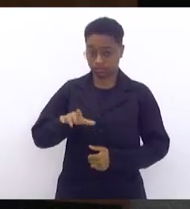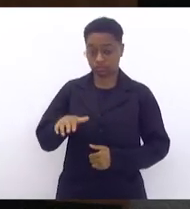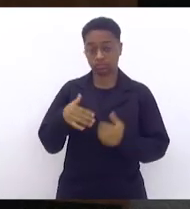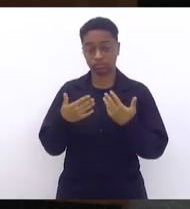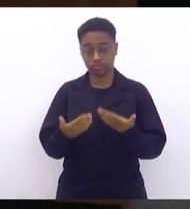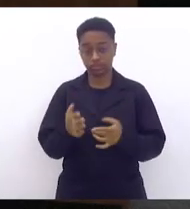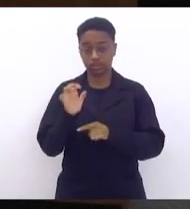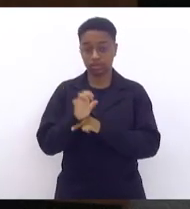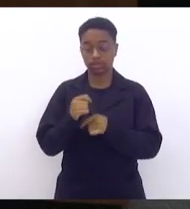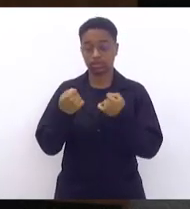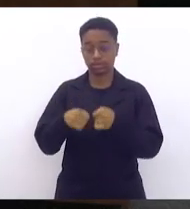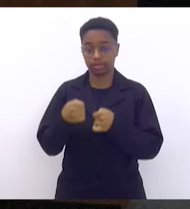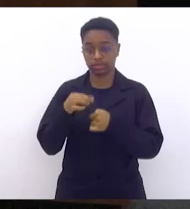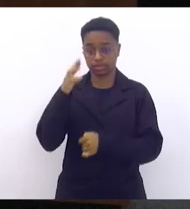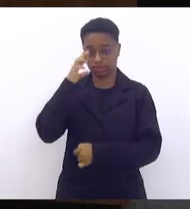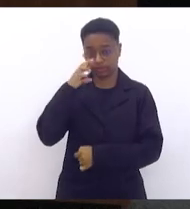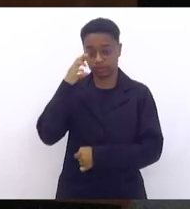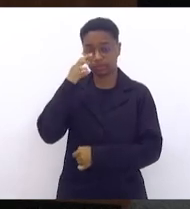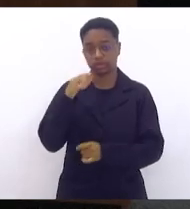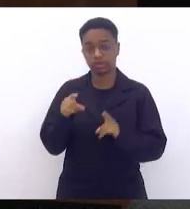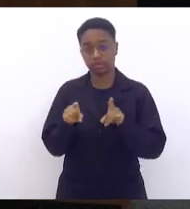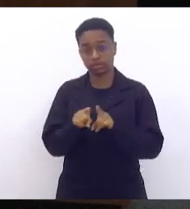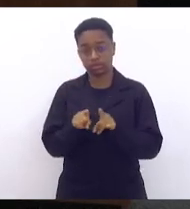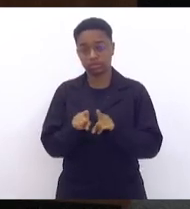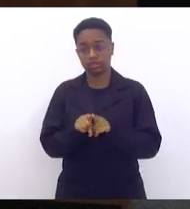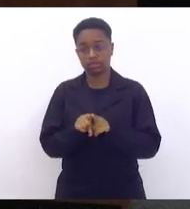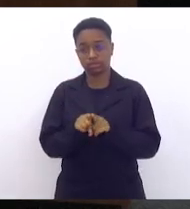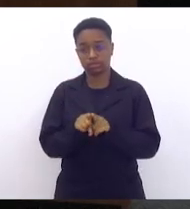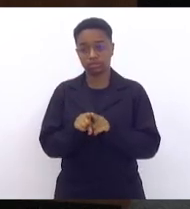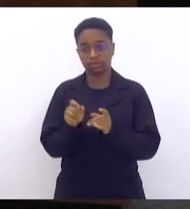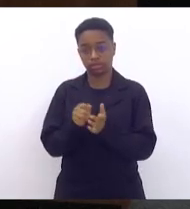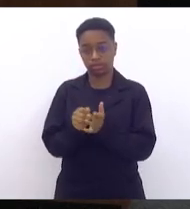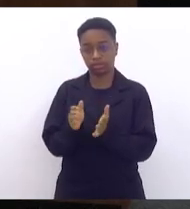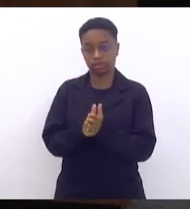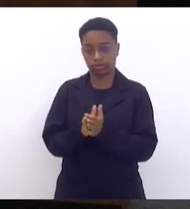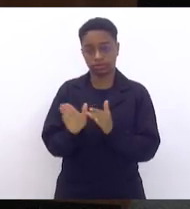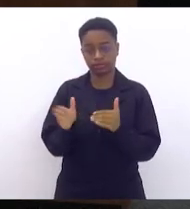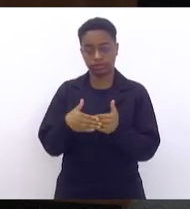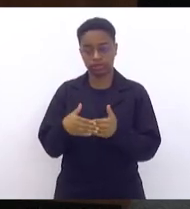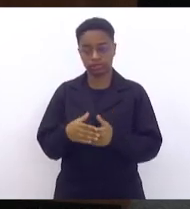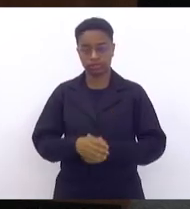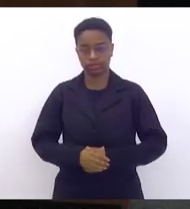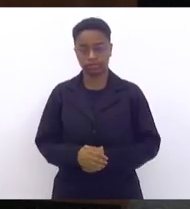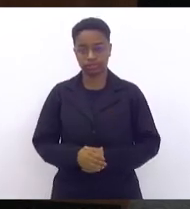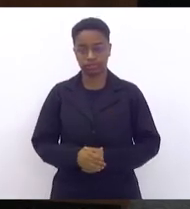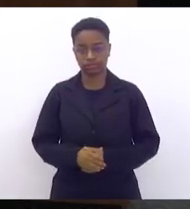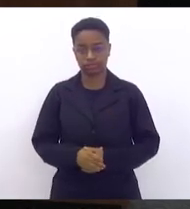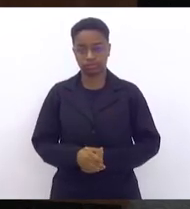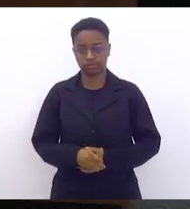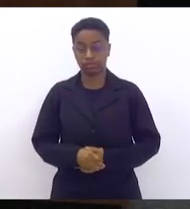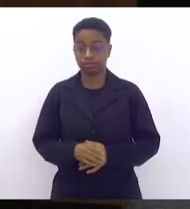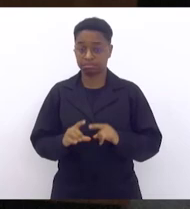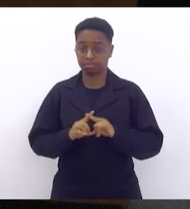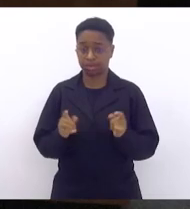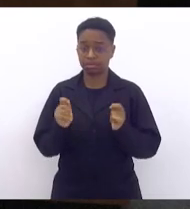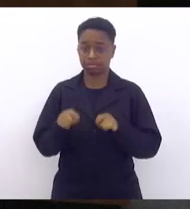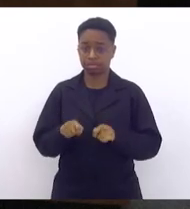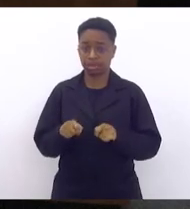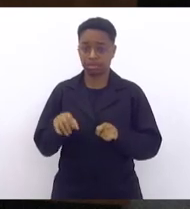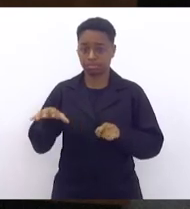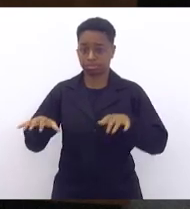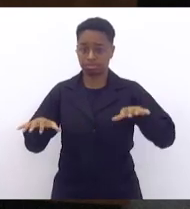Estado fiscalizar e, se for o caso, puni-las, fechá-las. Mas elas podem conviver entre